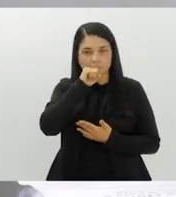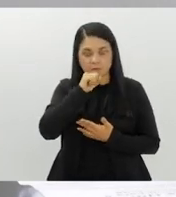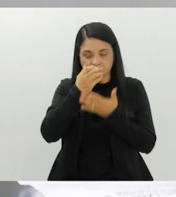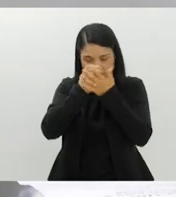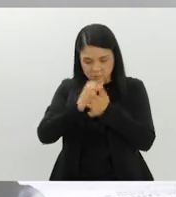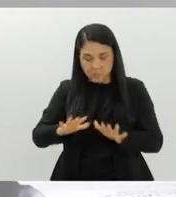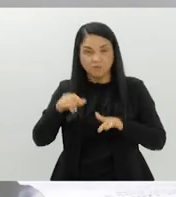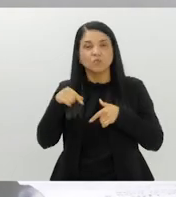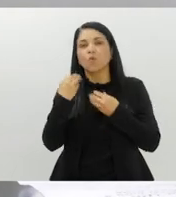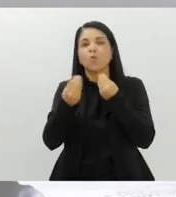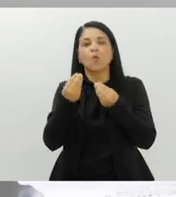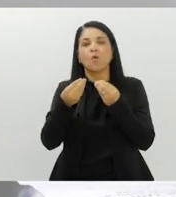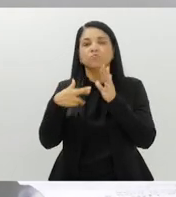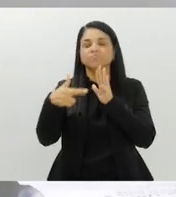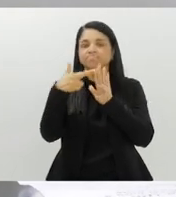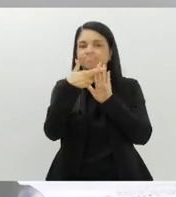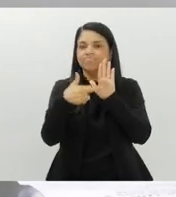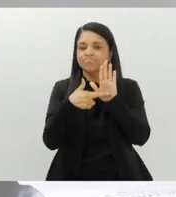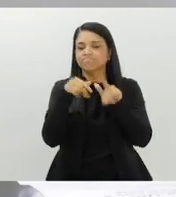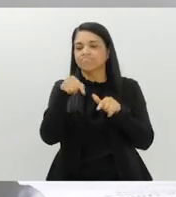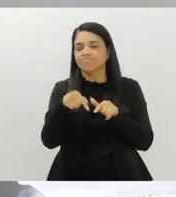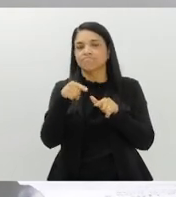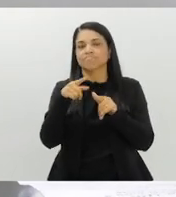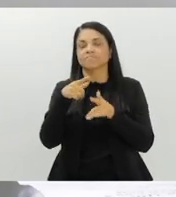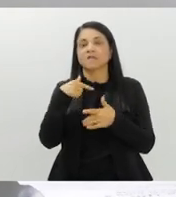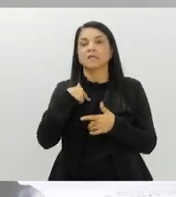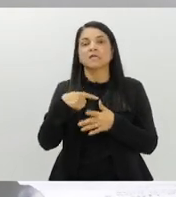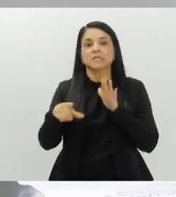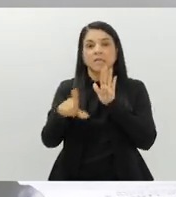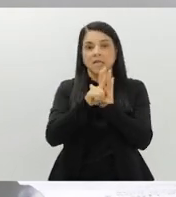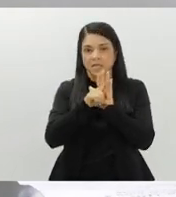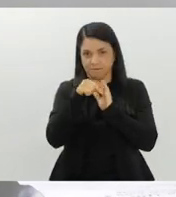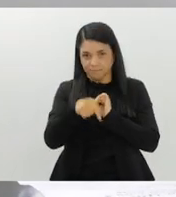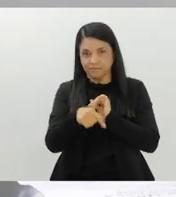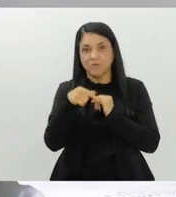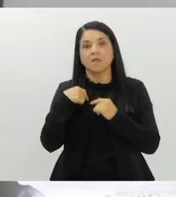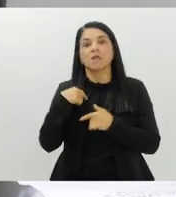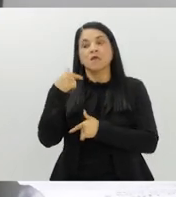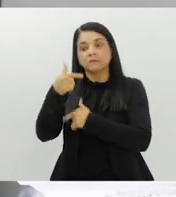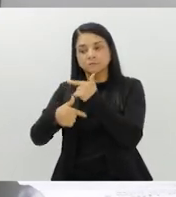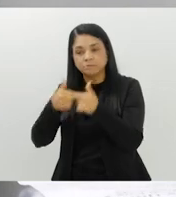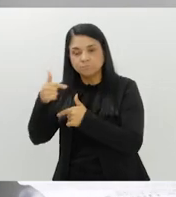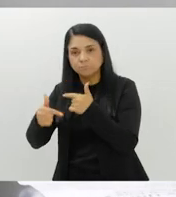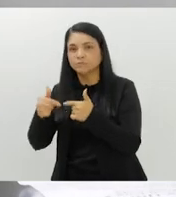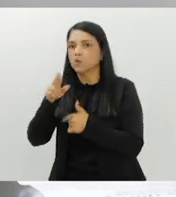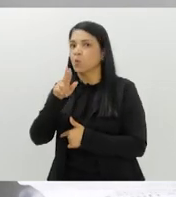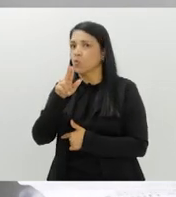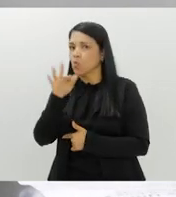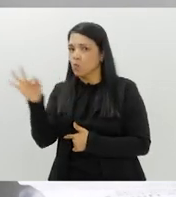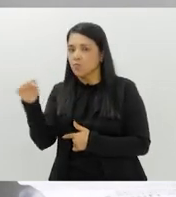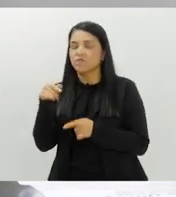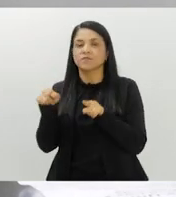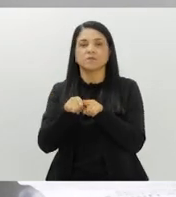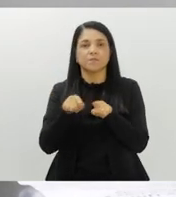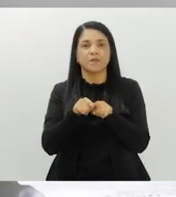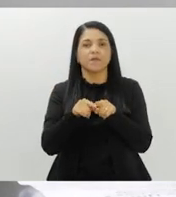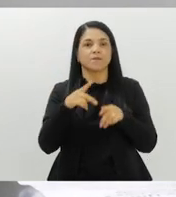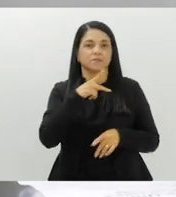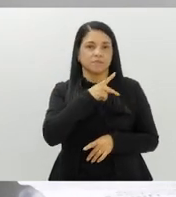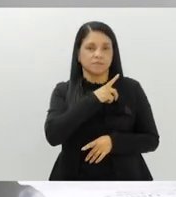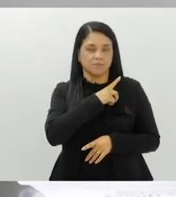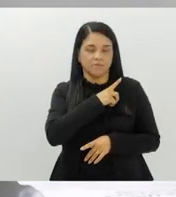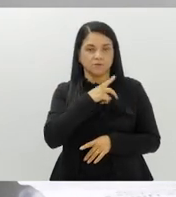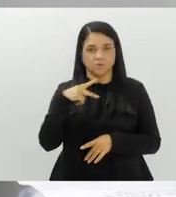legalizar. Então, a Defensoria tem um trabalho para isso, a UF foi sensacional, essa reunião foi